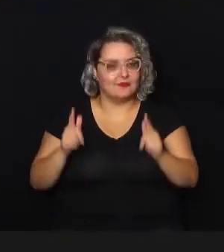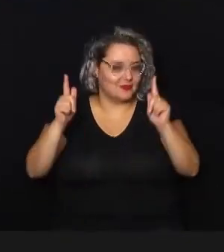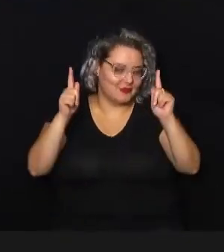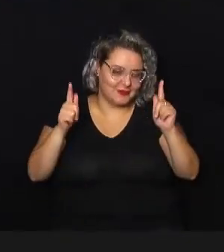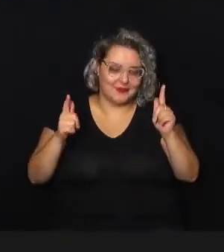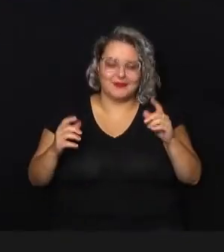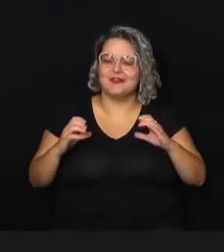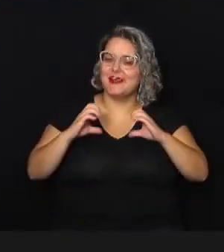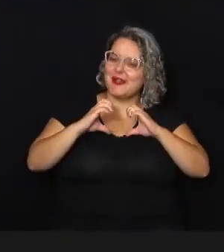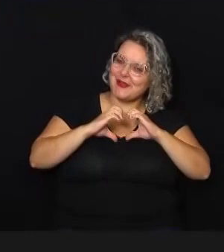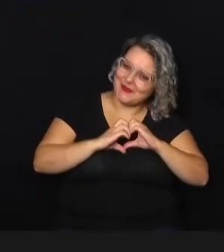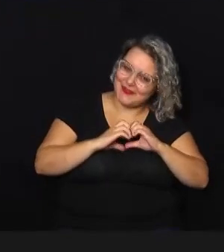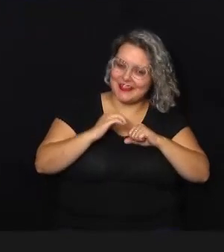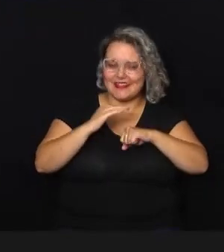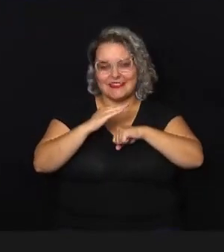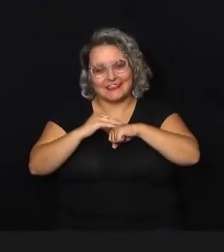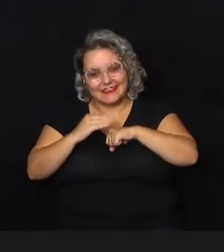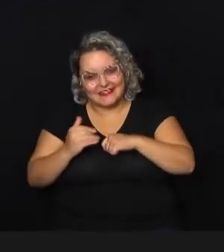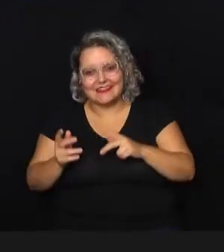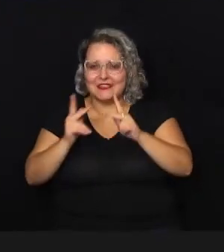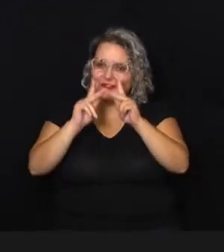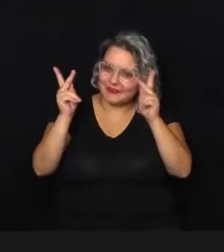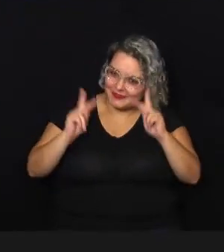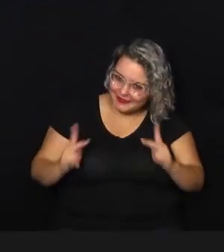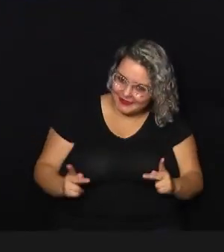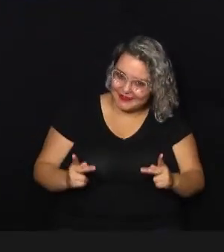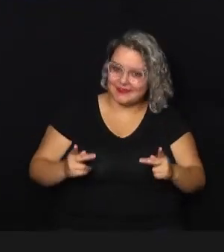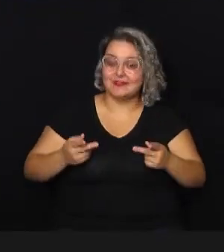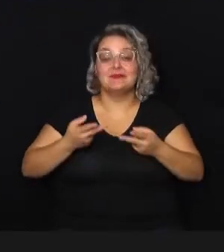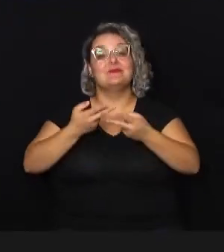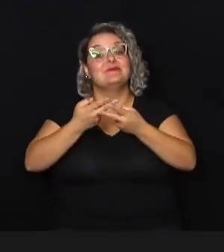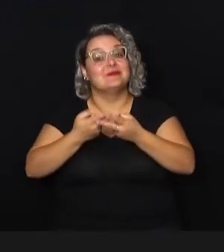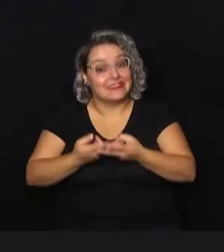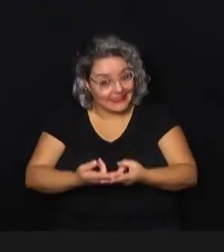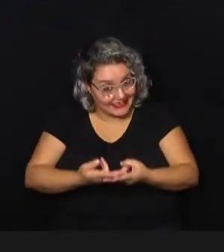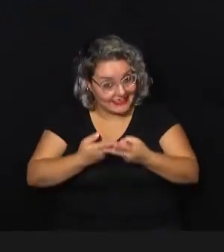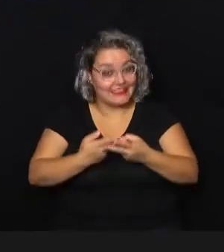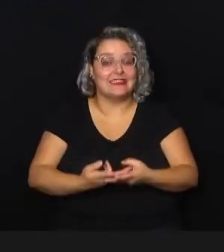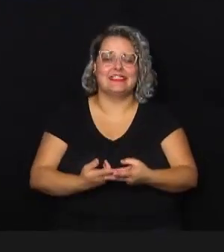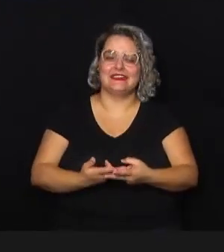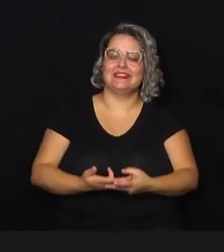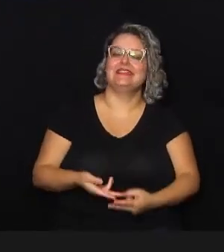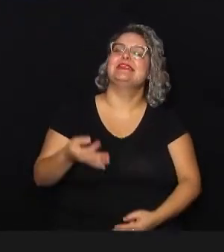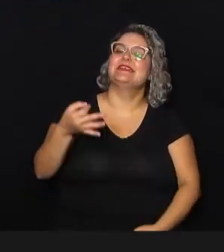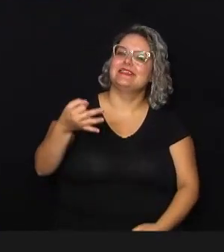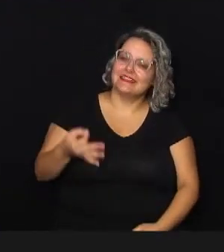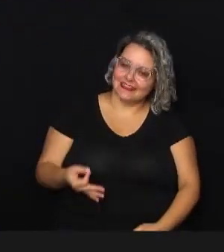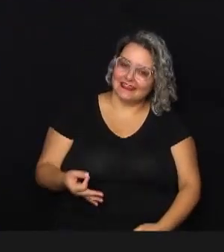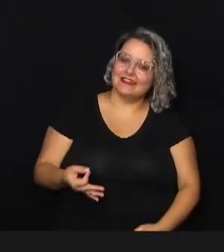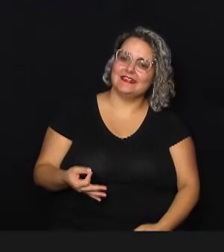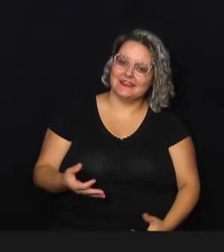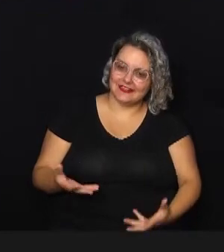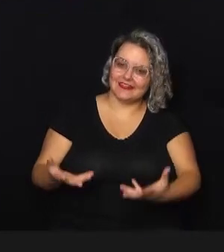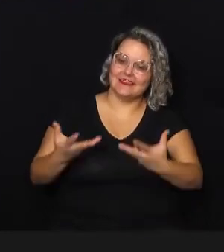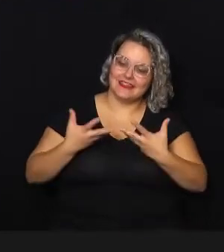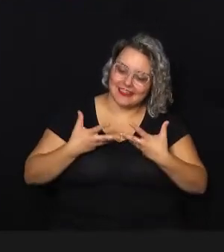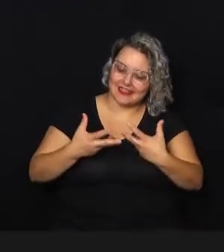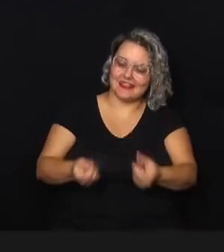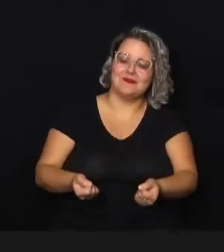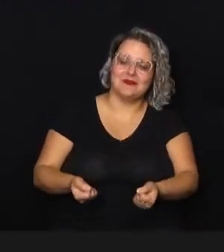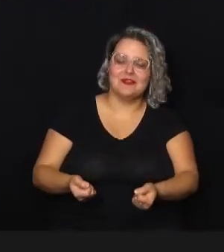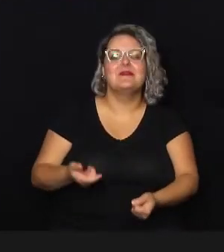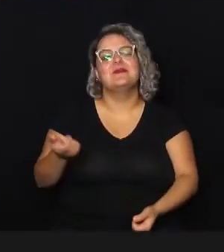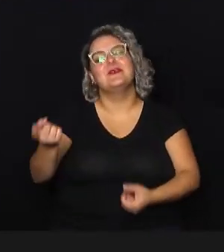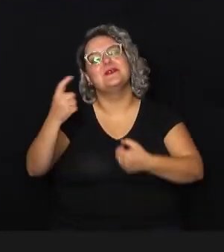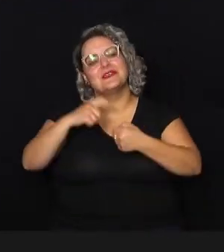muito amor, com muito carinho, com muita paz, com muita tolerância, e certamente, assim que eu receber o convite, voltarei aqui para falar mais um pouquinho sobre direito